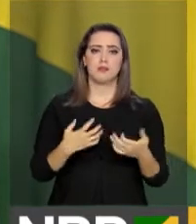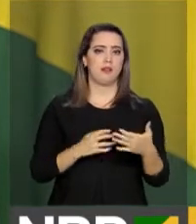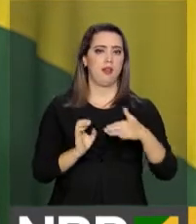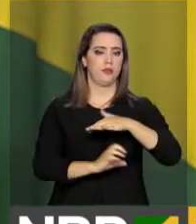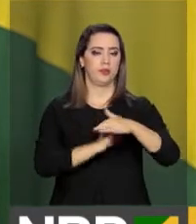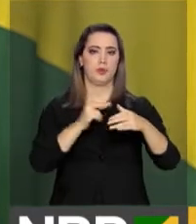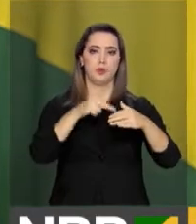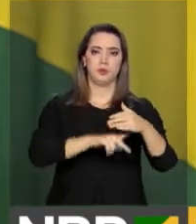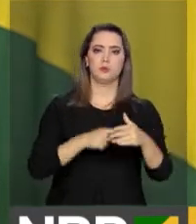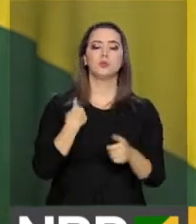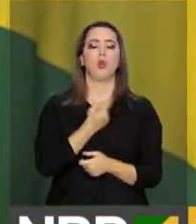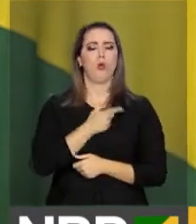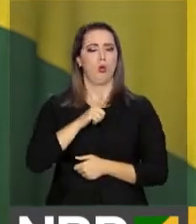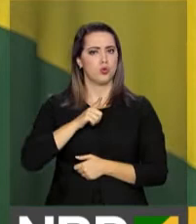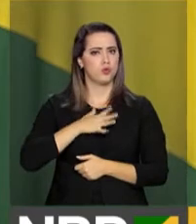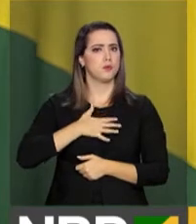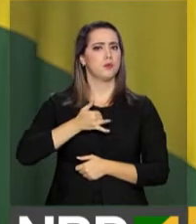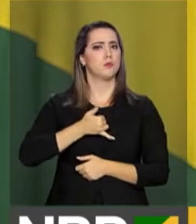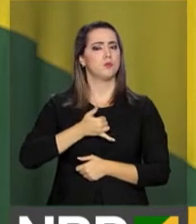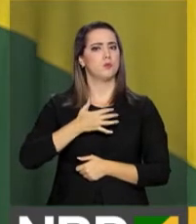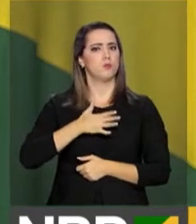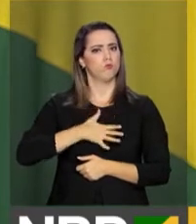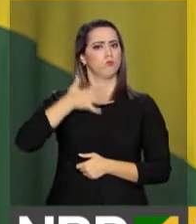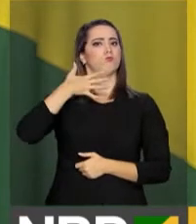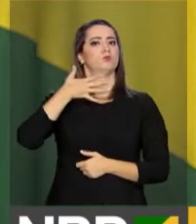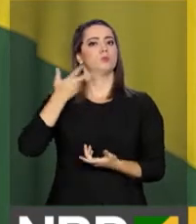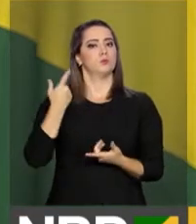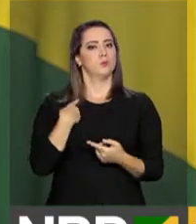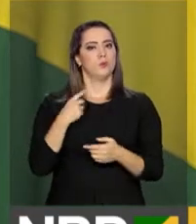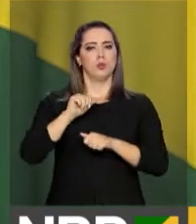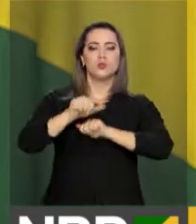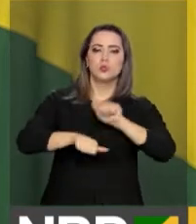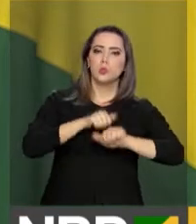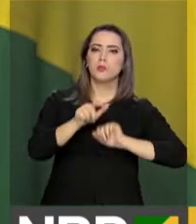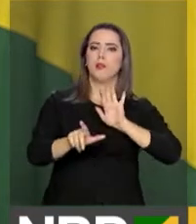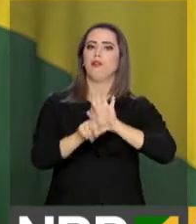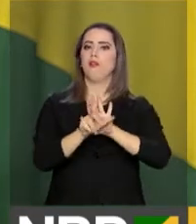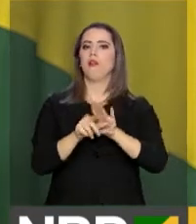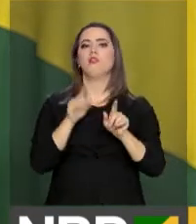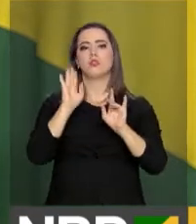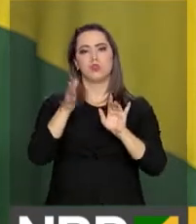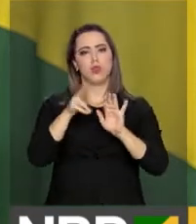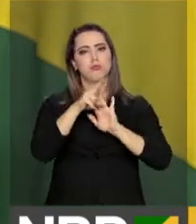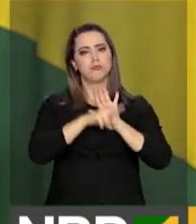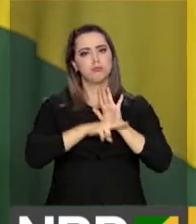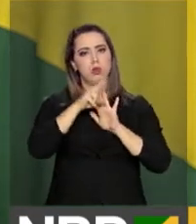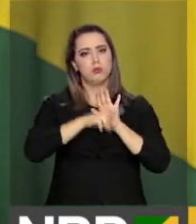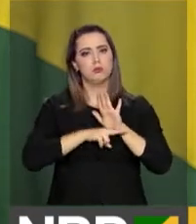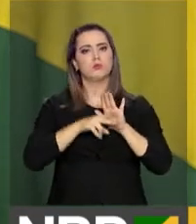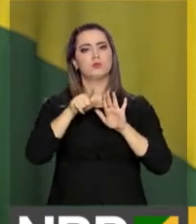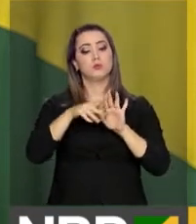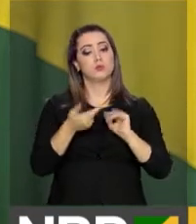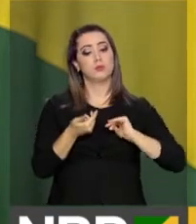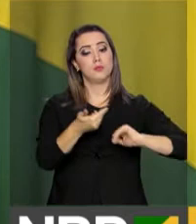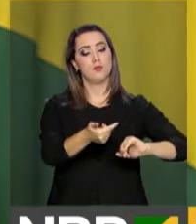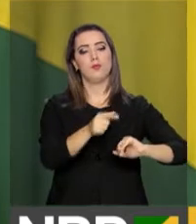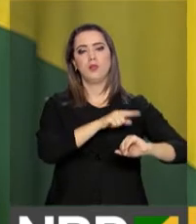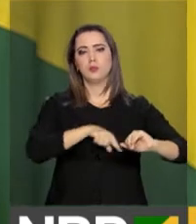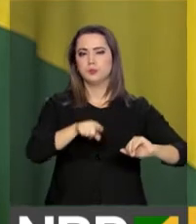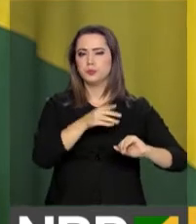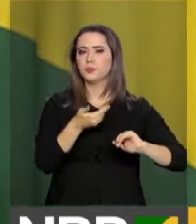capazes tivemos a ousadia mais do que coragem de modificar já que tramitava pelo congresso nacional